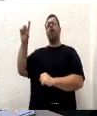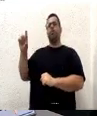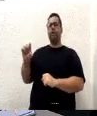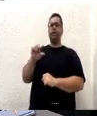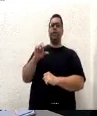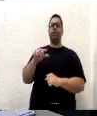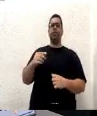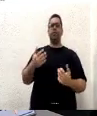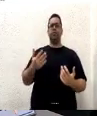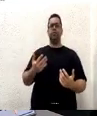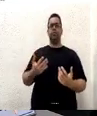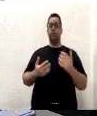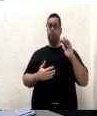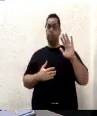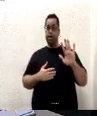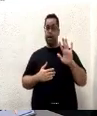assim,